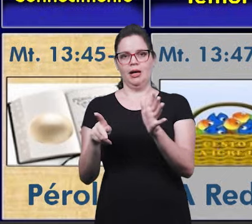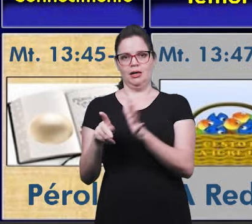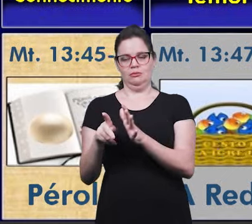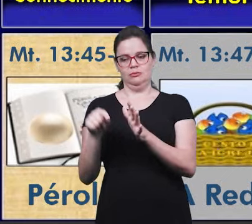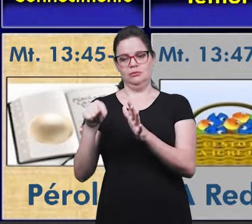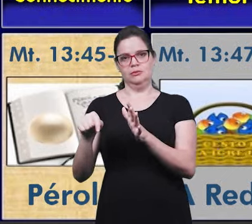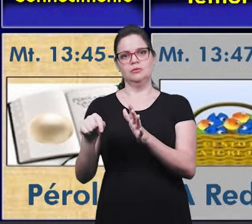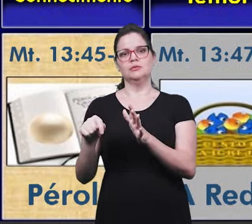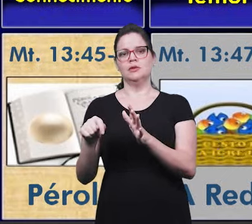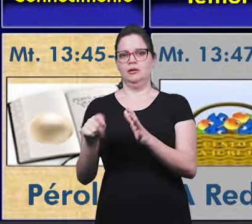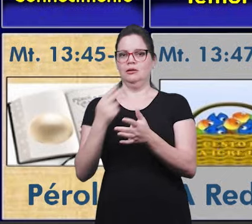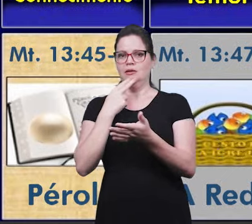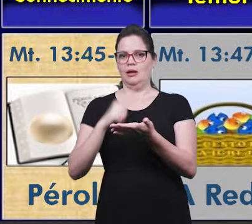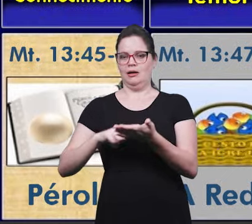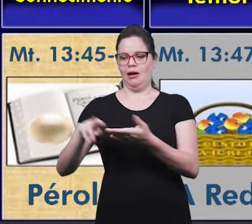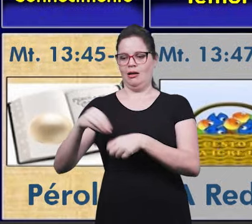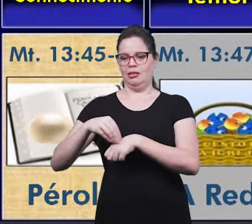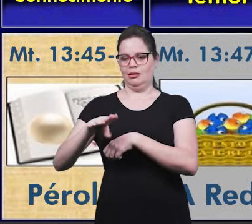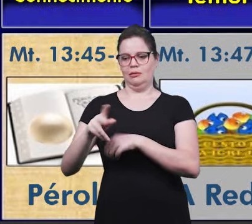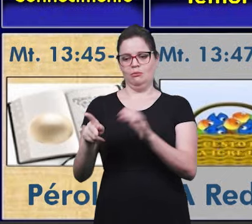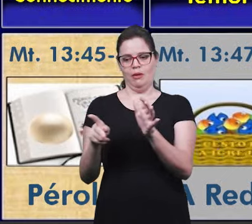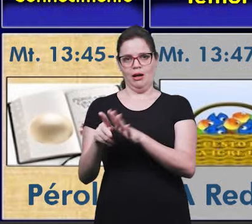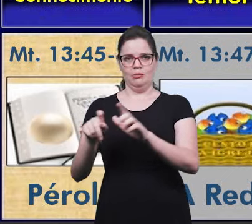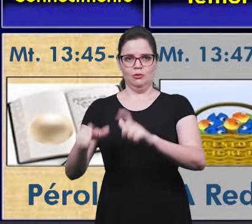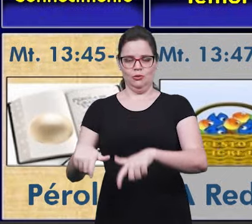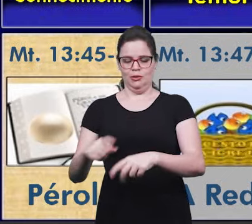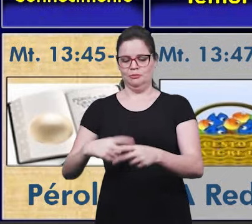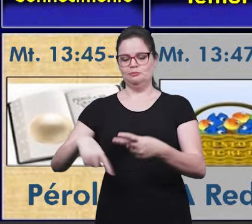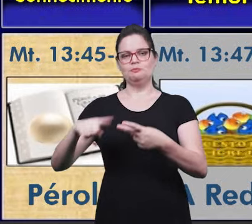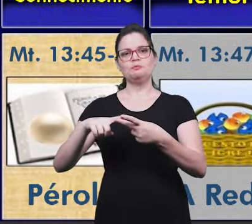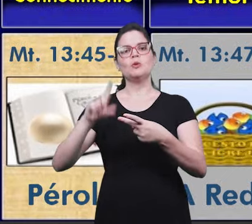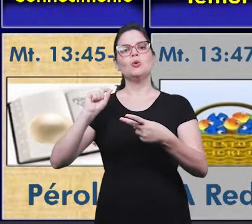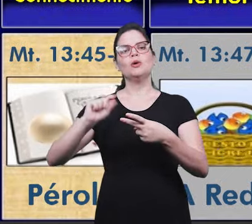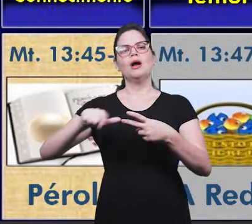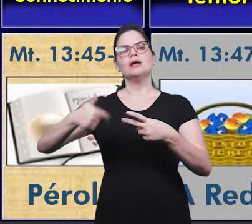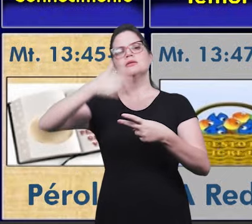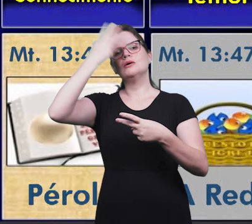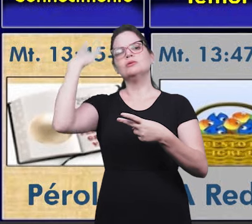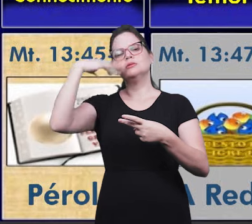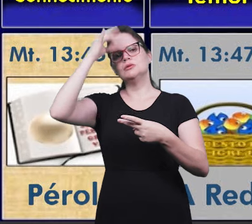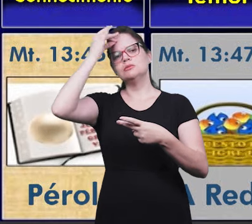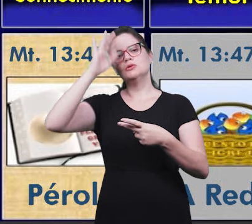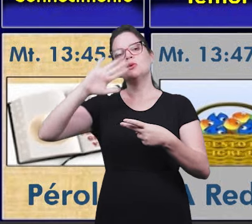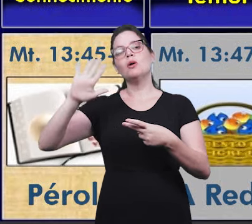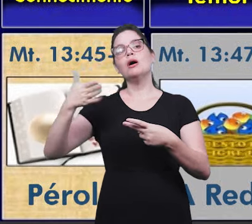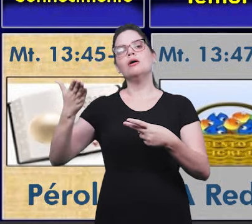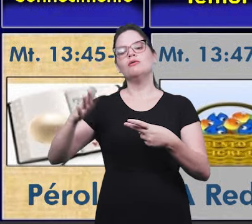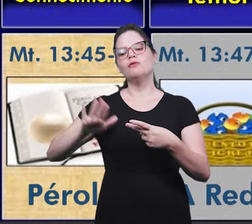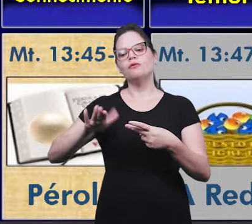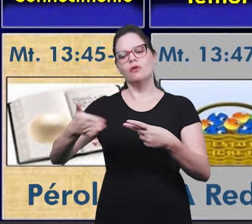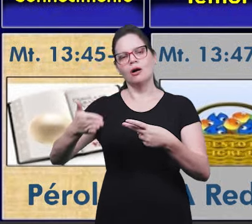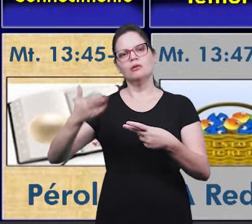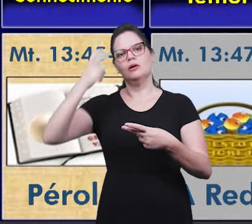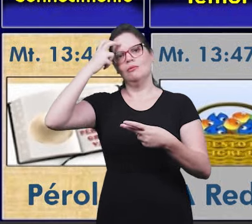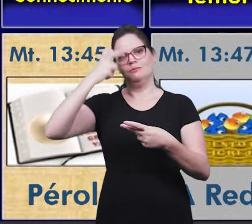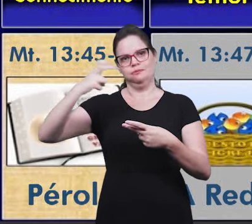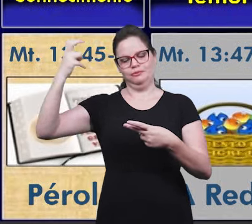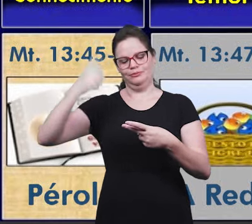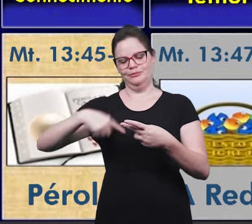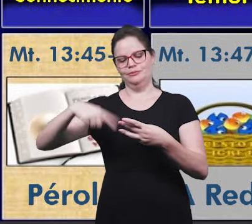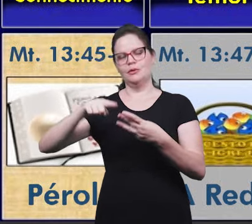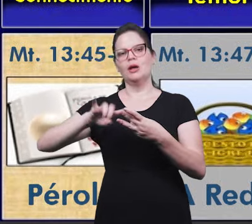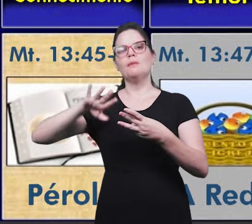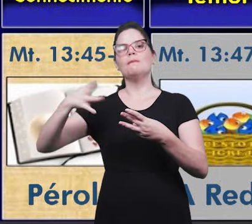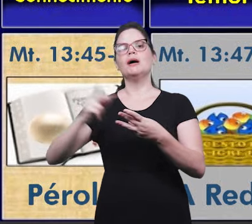discernimento e a parábola do grão de mostarda. Bem, vamos entrar agora então naquilo que é